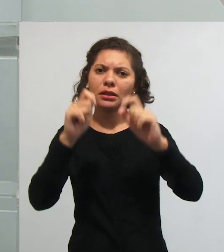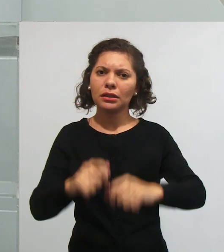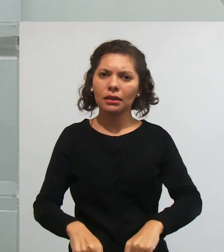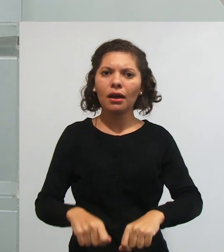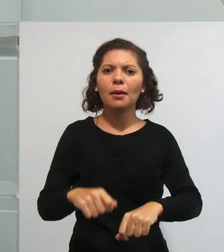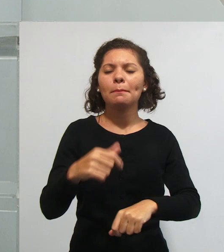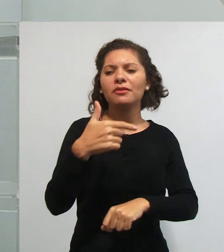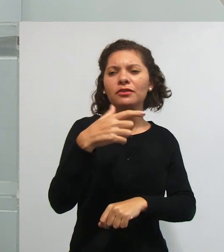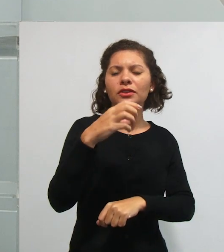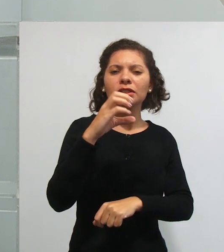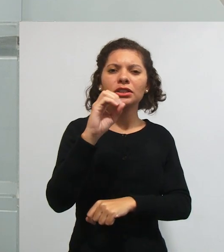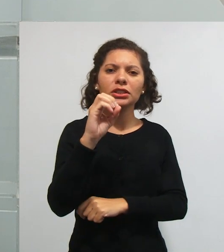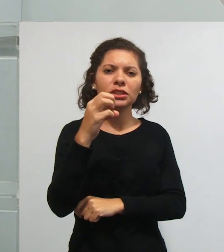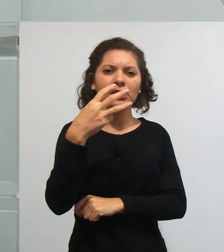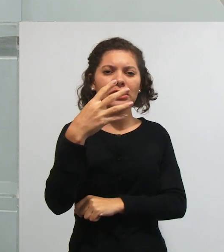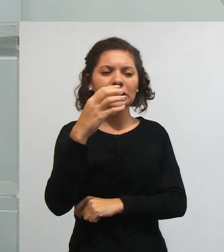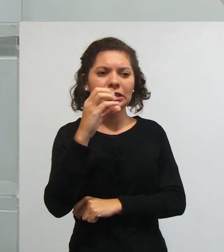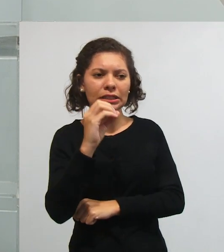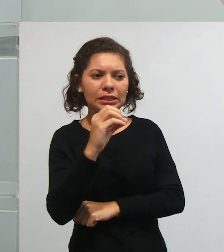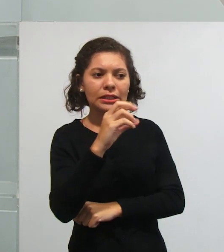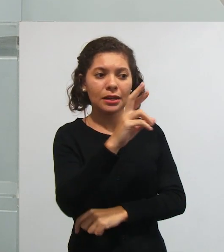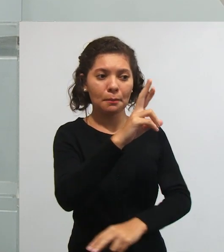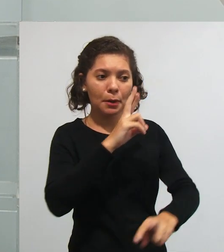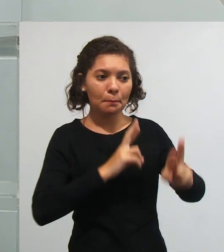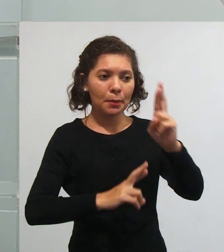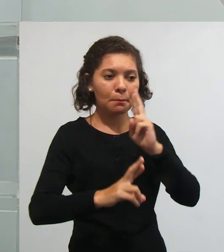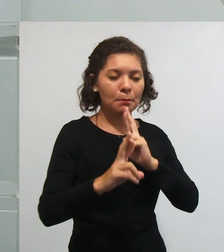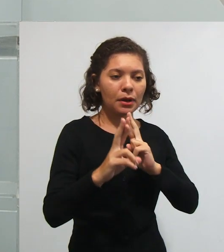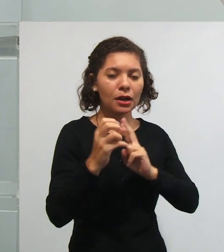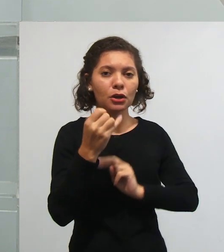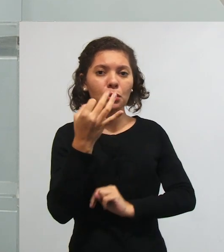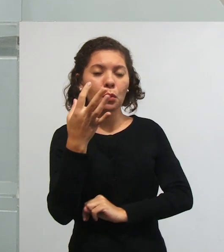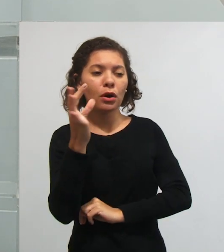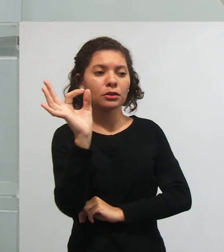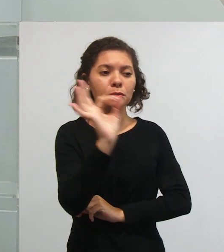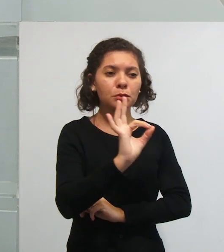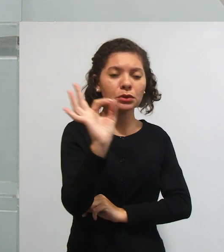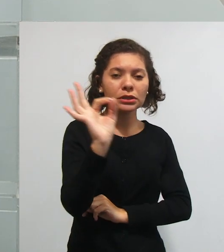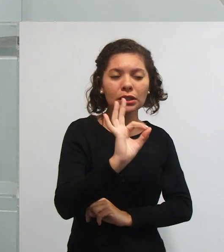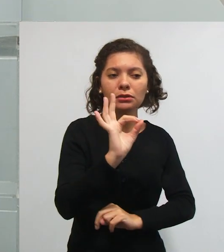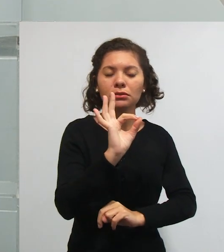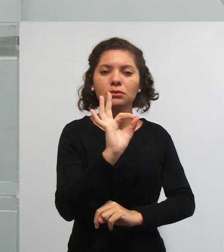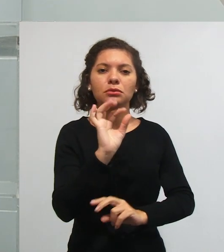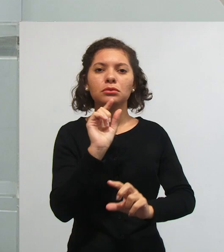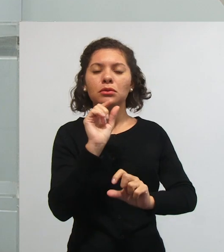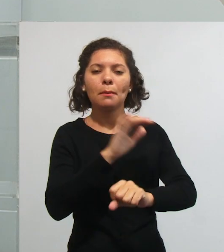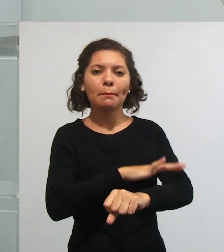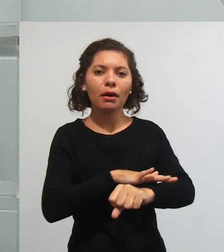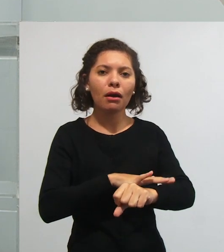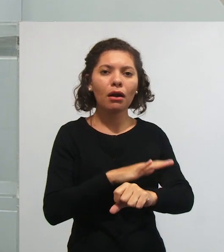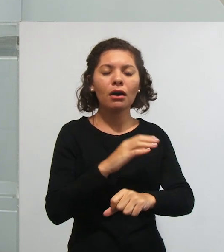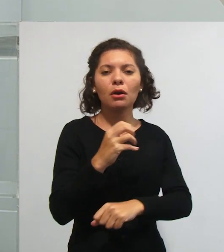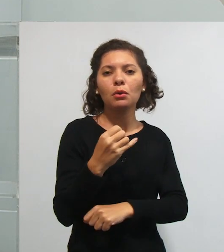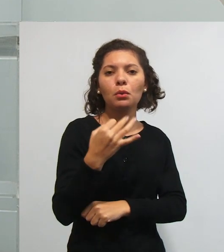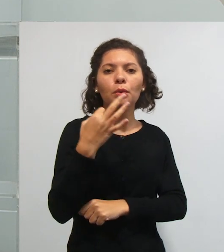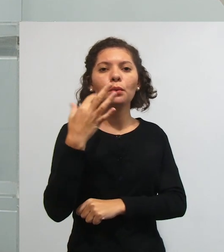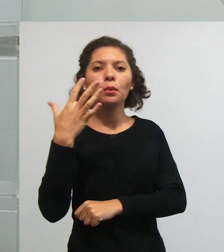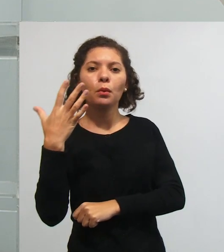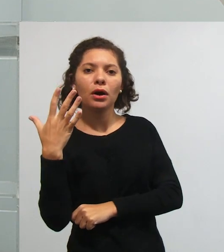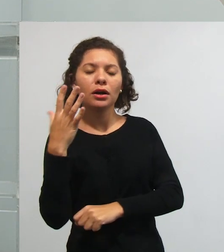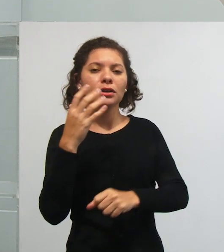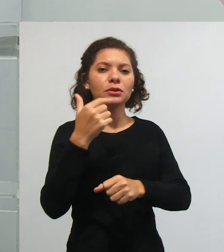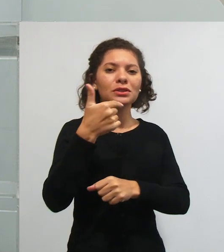de 40 respondentes, quantos por cento são pardos? Quantos têm 10 anos de formação? Quantos atuam